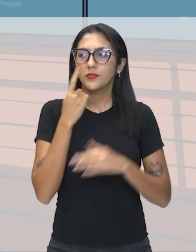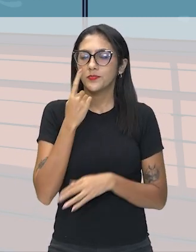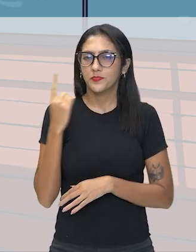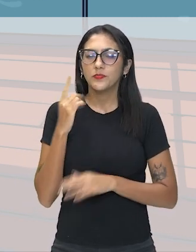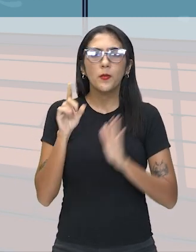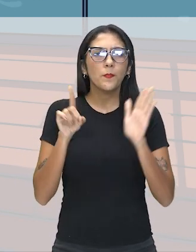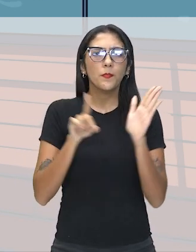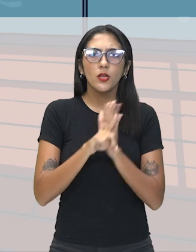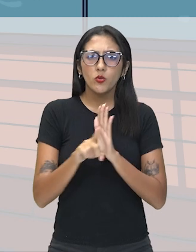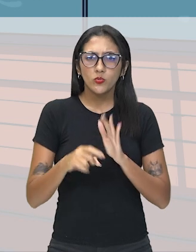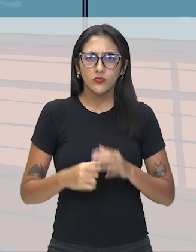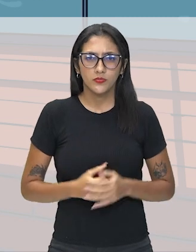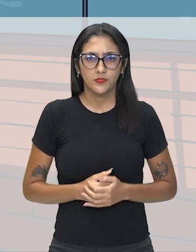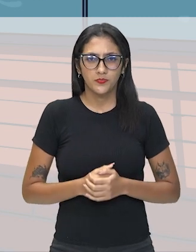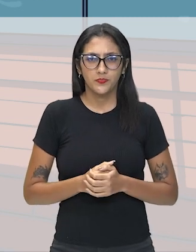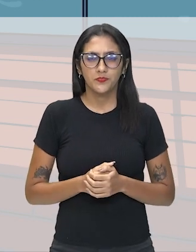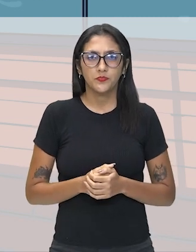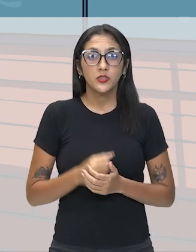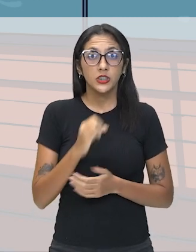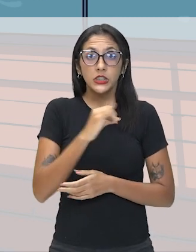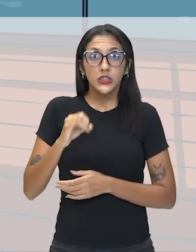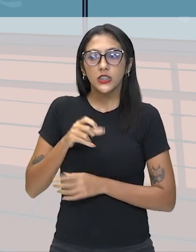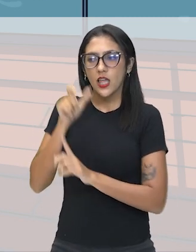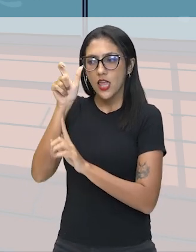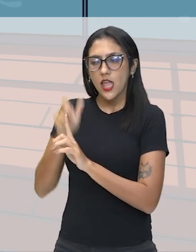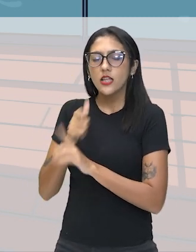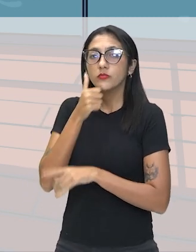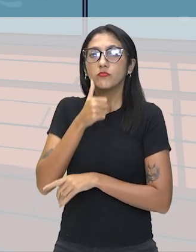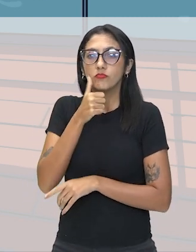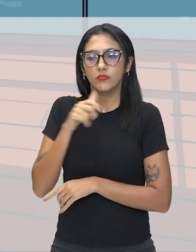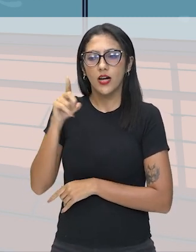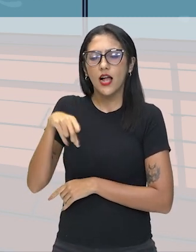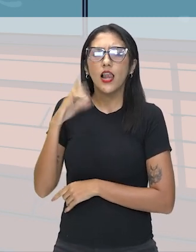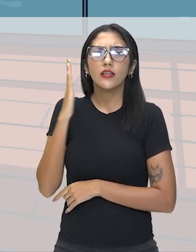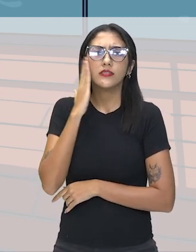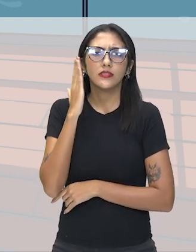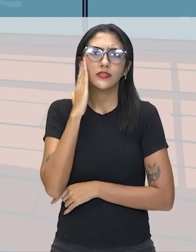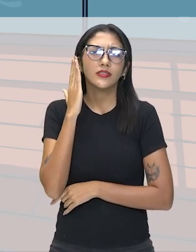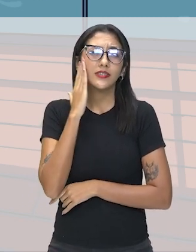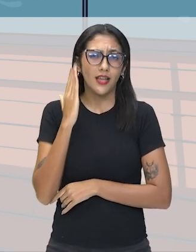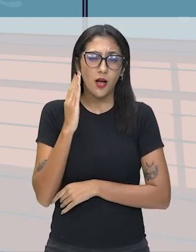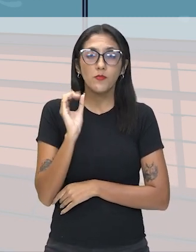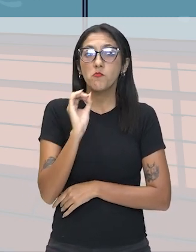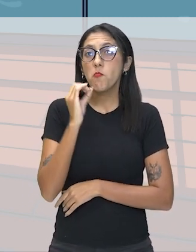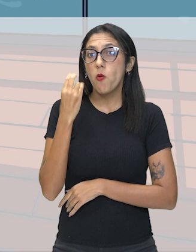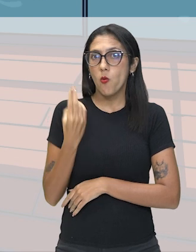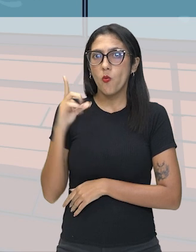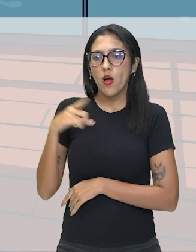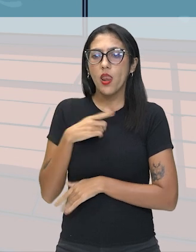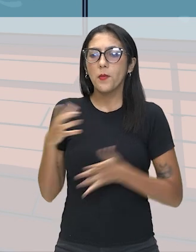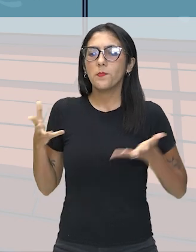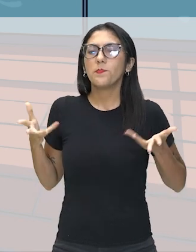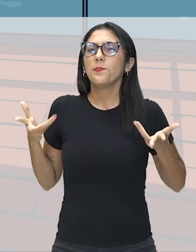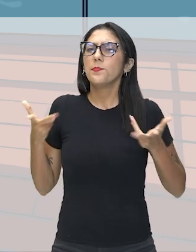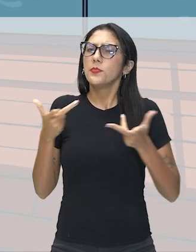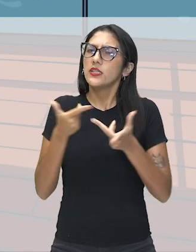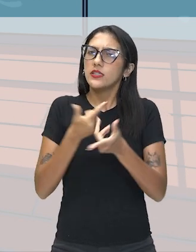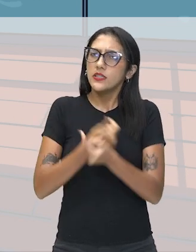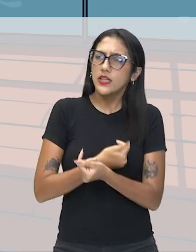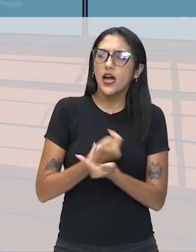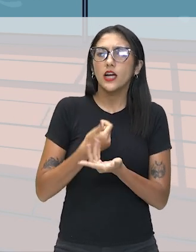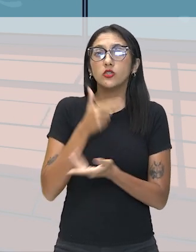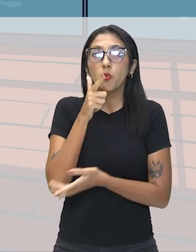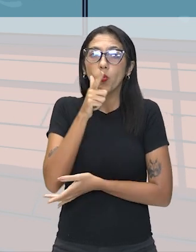está perguntando o quê? Se a Victoria sabe ou tem habilidade, se ela consegue o